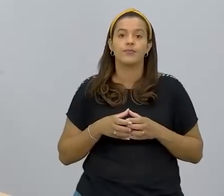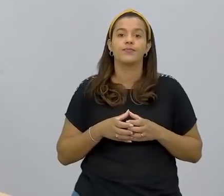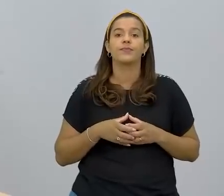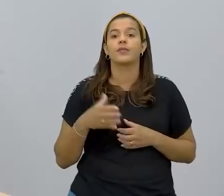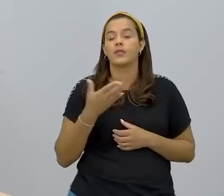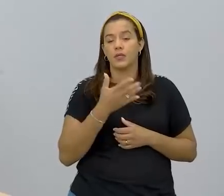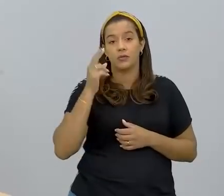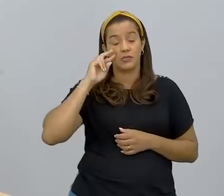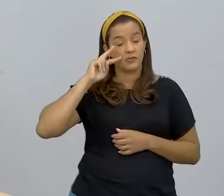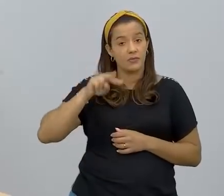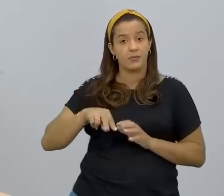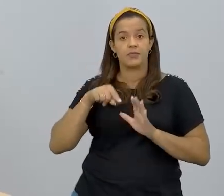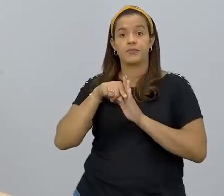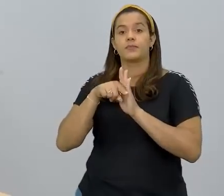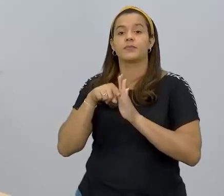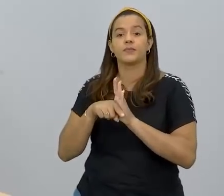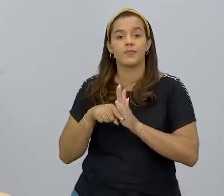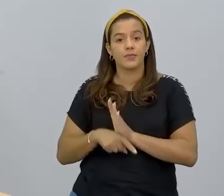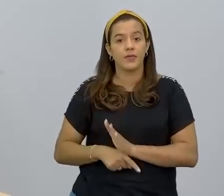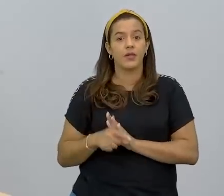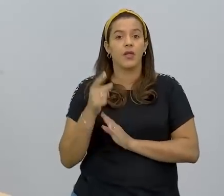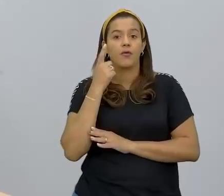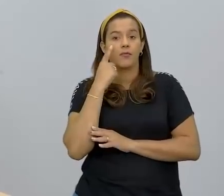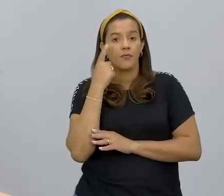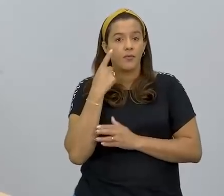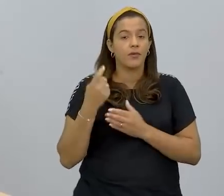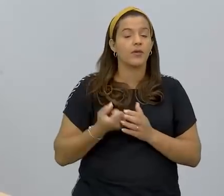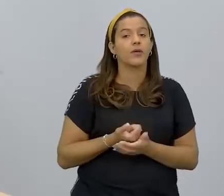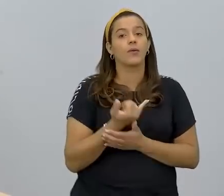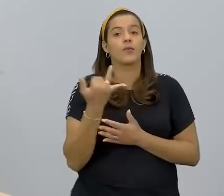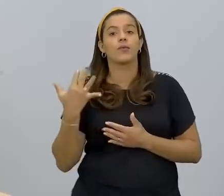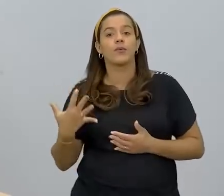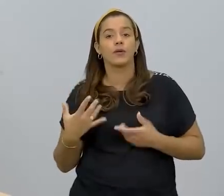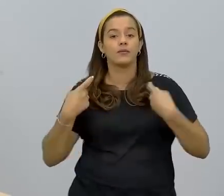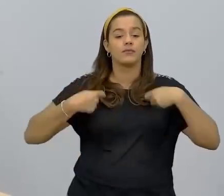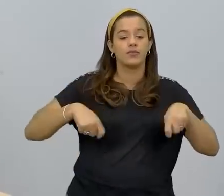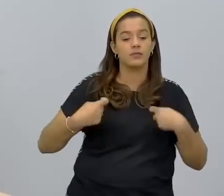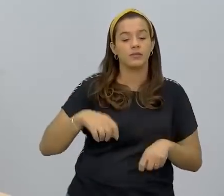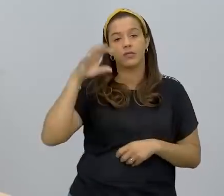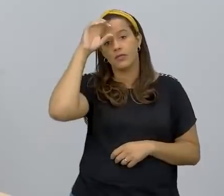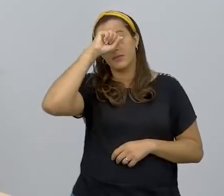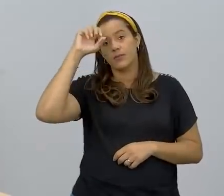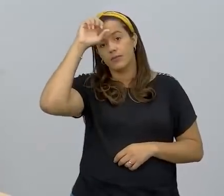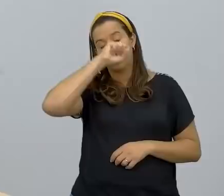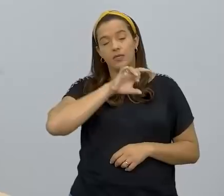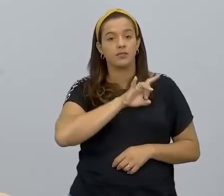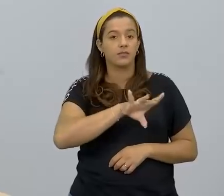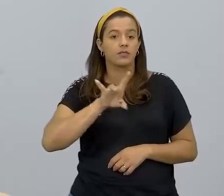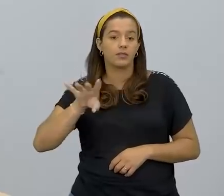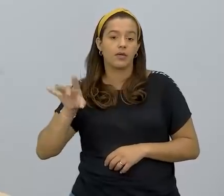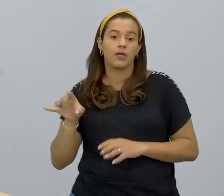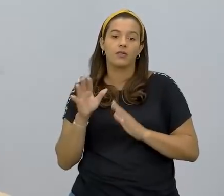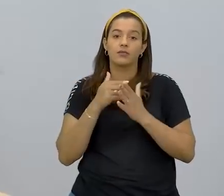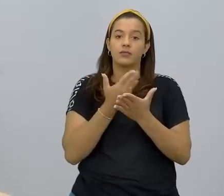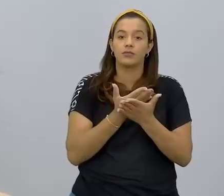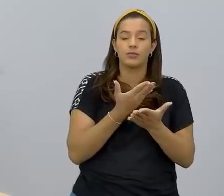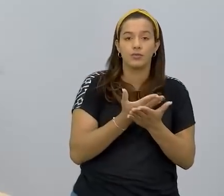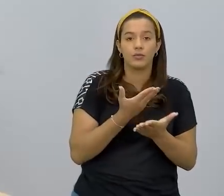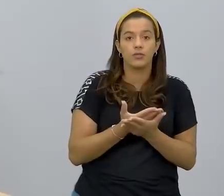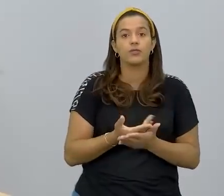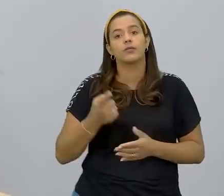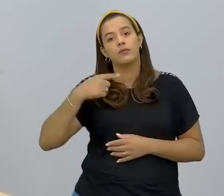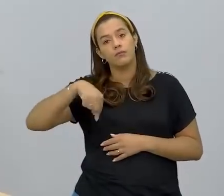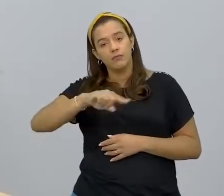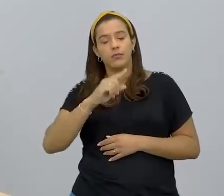seu diagnóstico, verifica quais são as necessidades de aprendizagem de cada estudante que tem na sua turma e aí